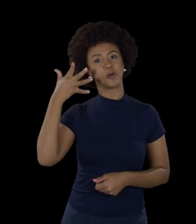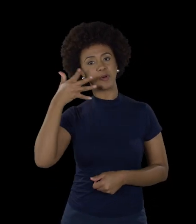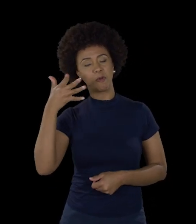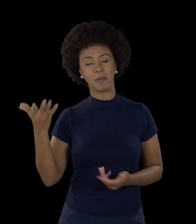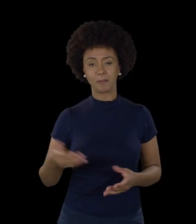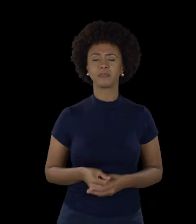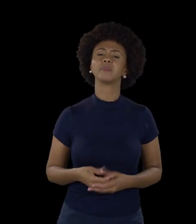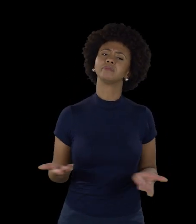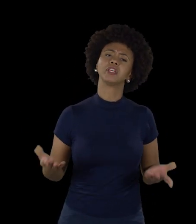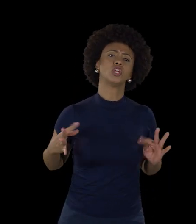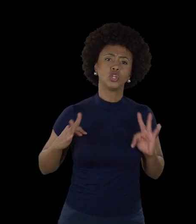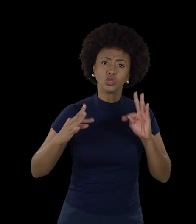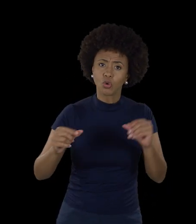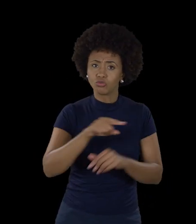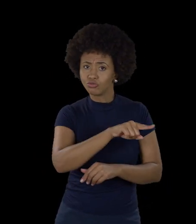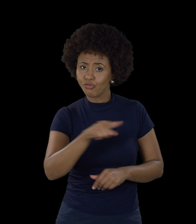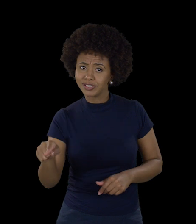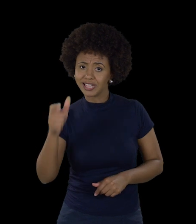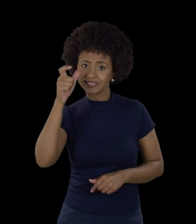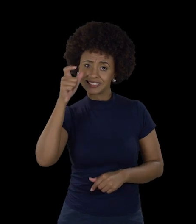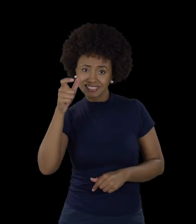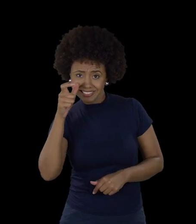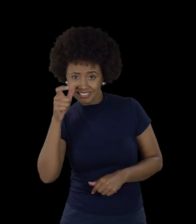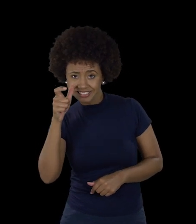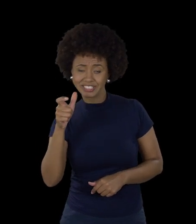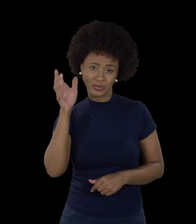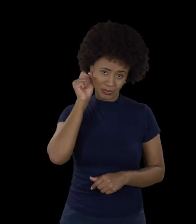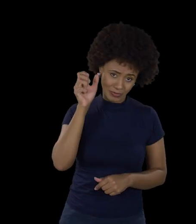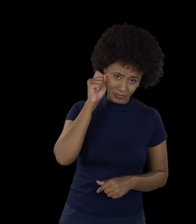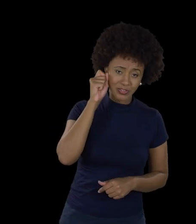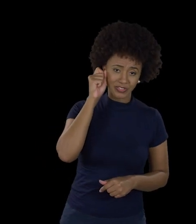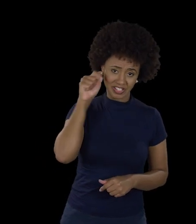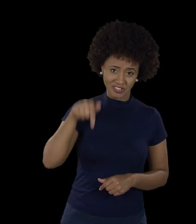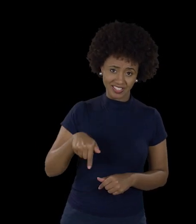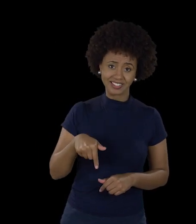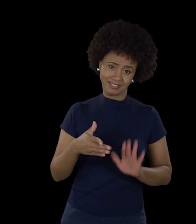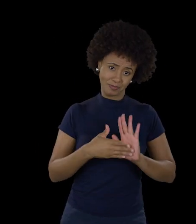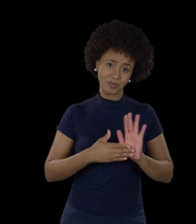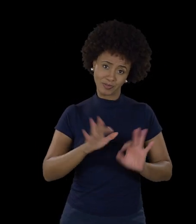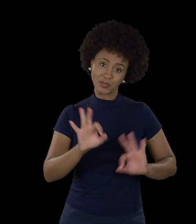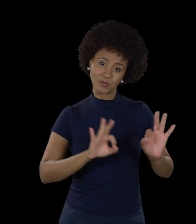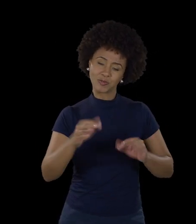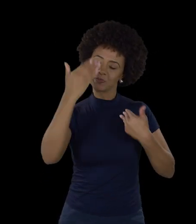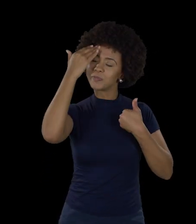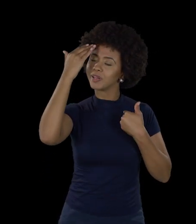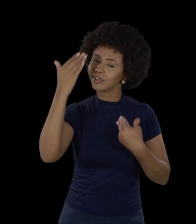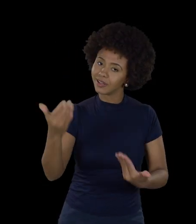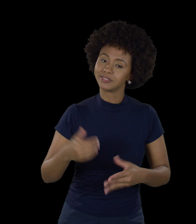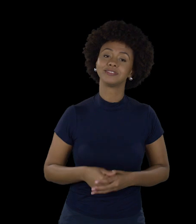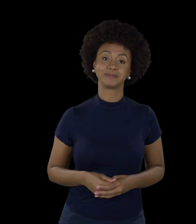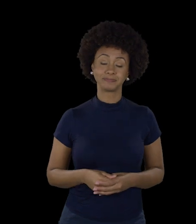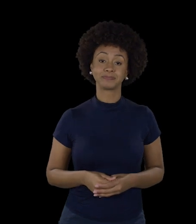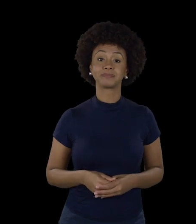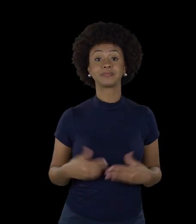todo mundo que está ouvindo essa proposta, esse vídeo, está conosco aqui. E a gente